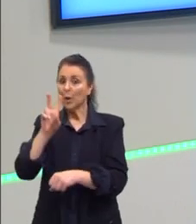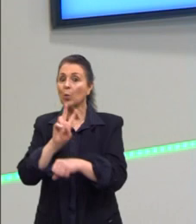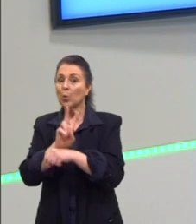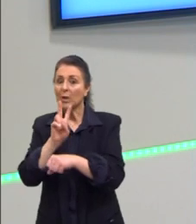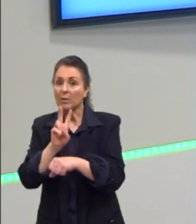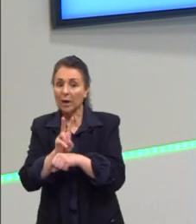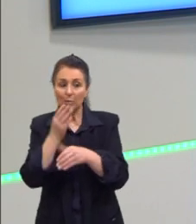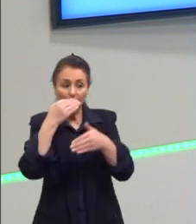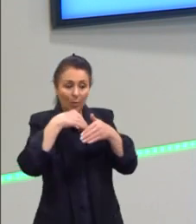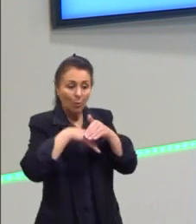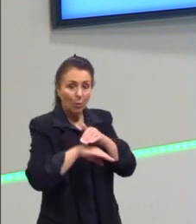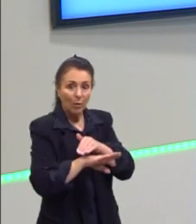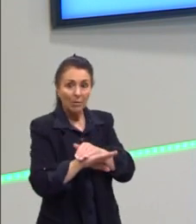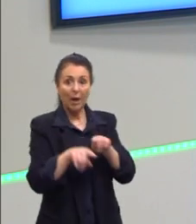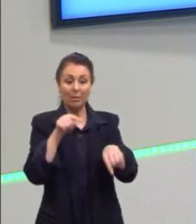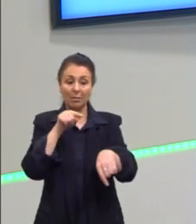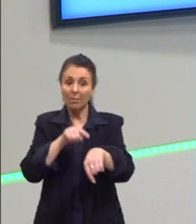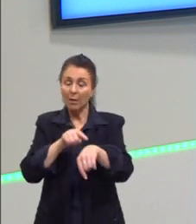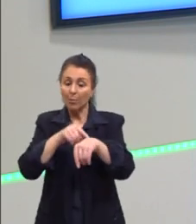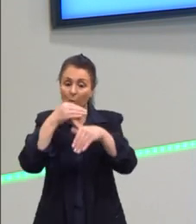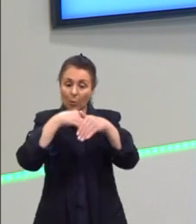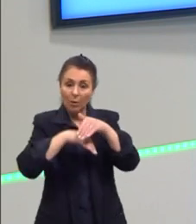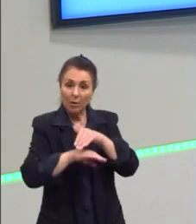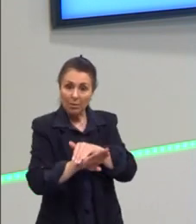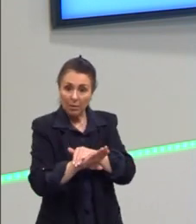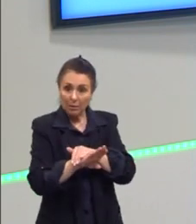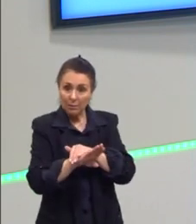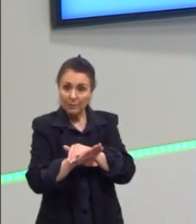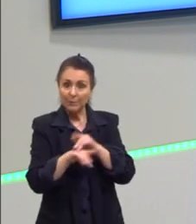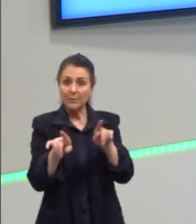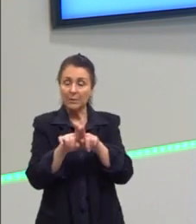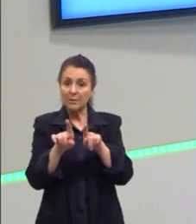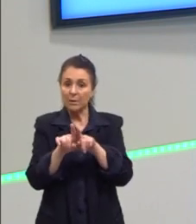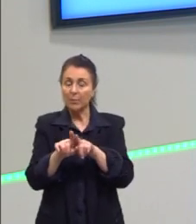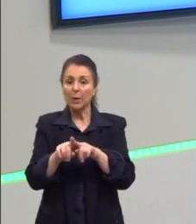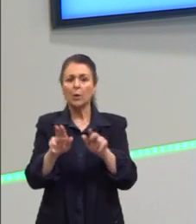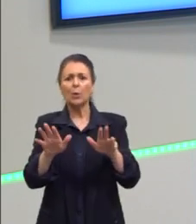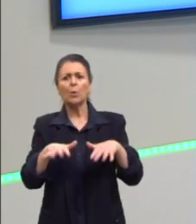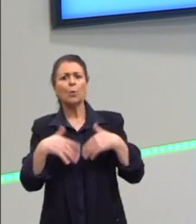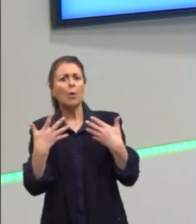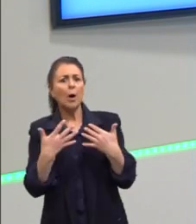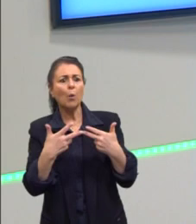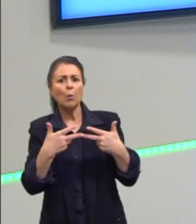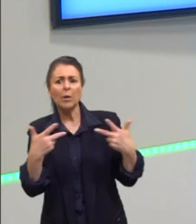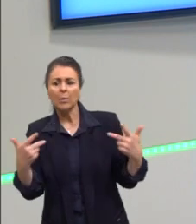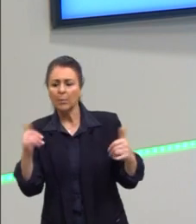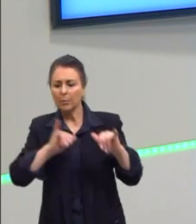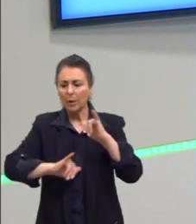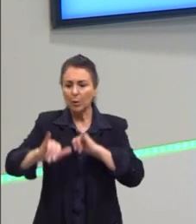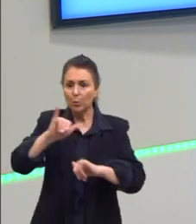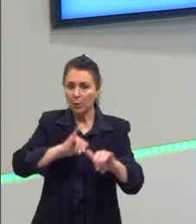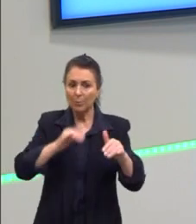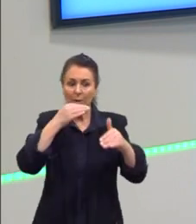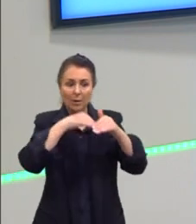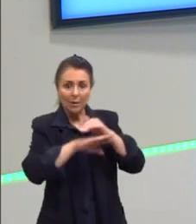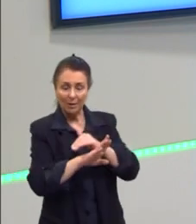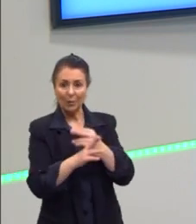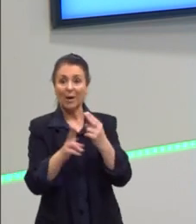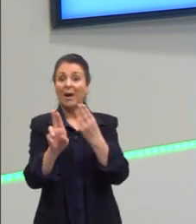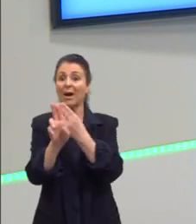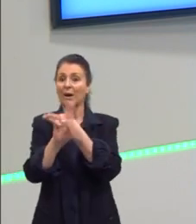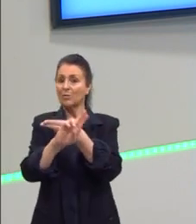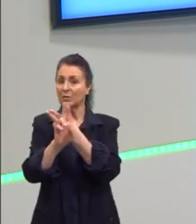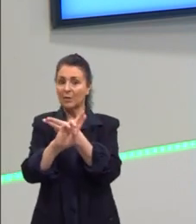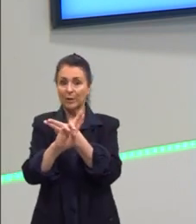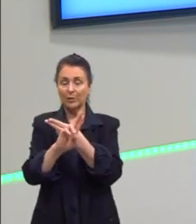Exposição tempo disposição qual qual elemento químico está sendo exposto a radioatividade não